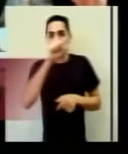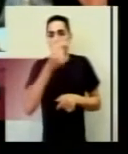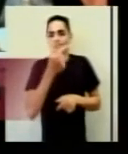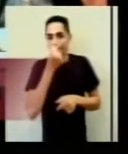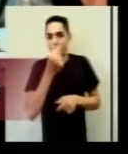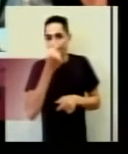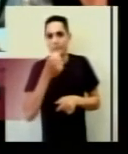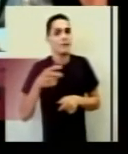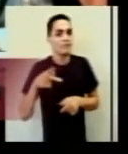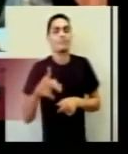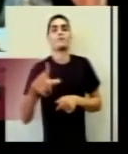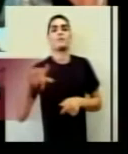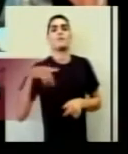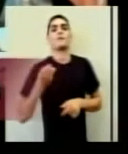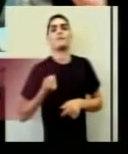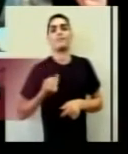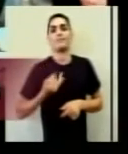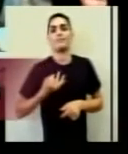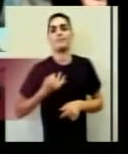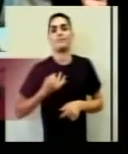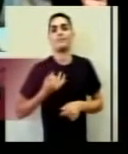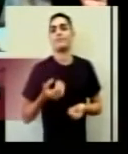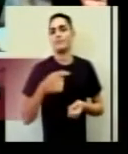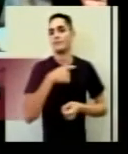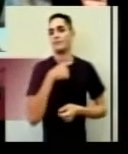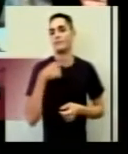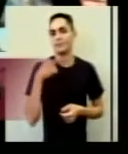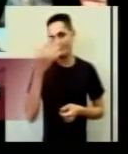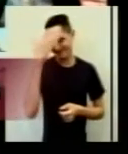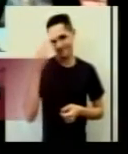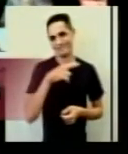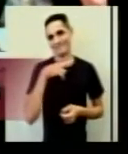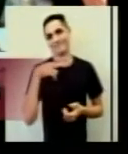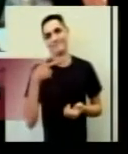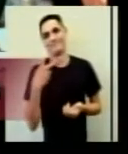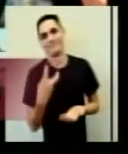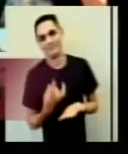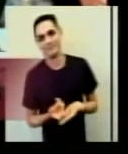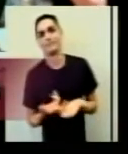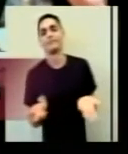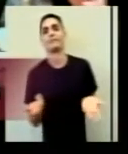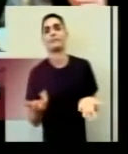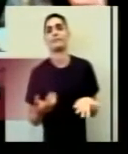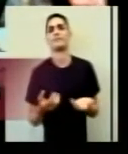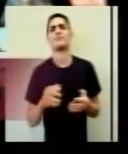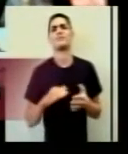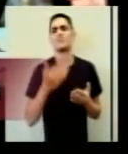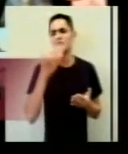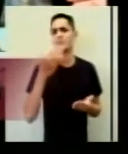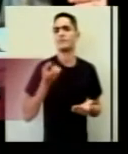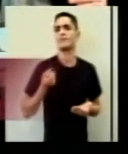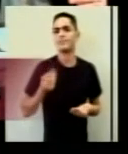de síndrome respiratória aguda grave, nós vamos sempre ter um número de óbitos. Qual que é o